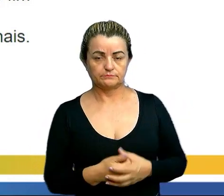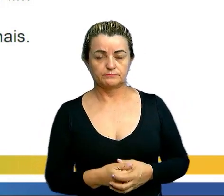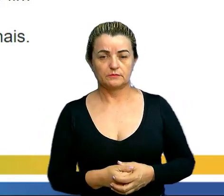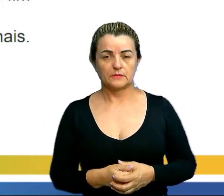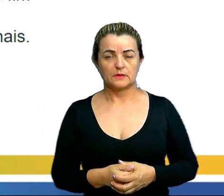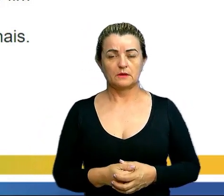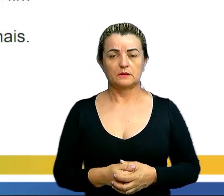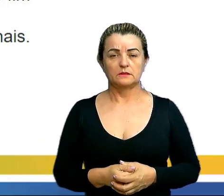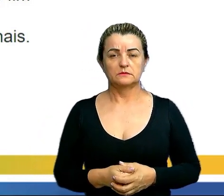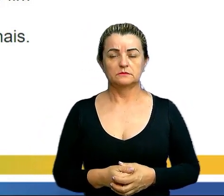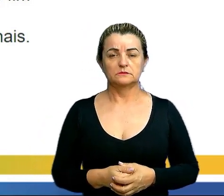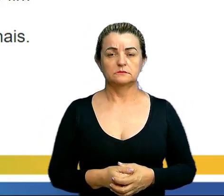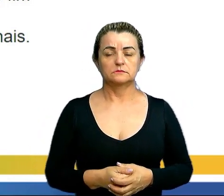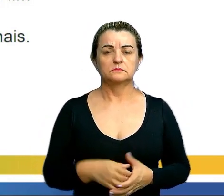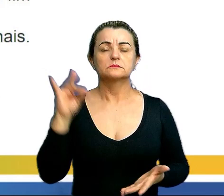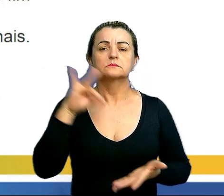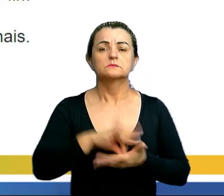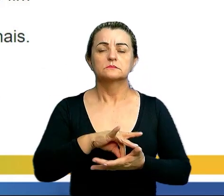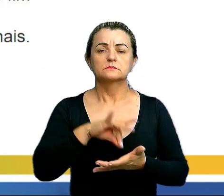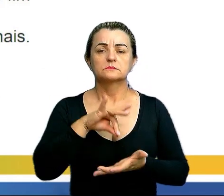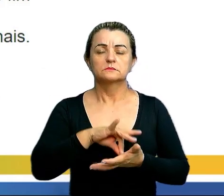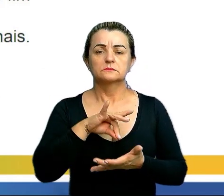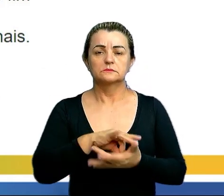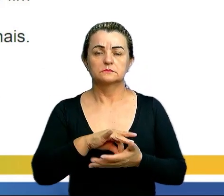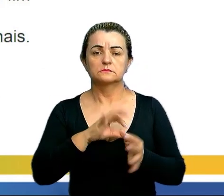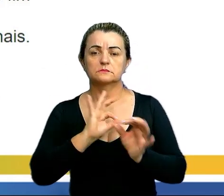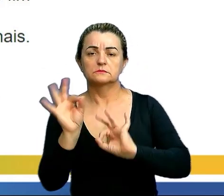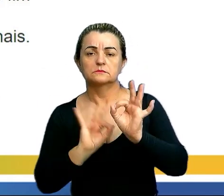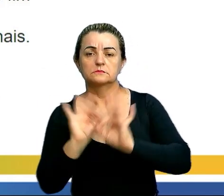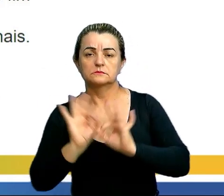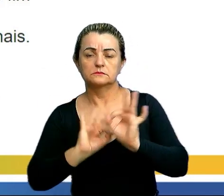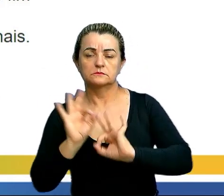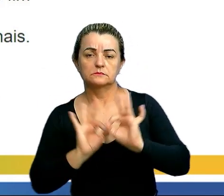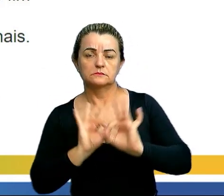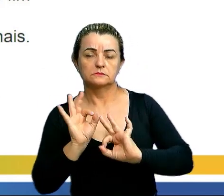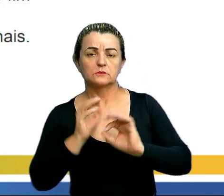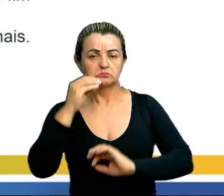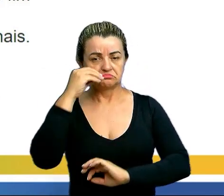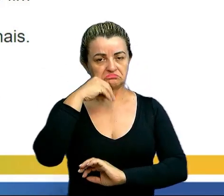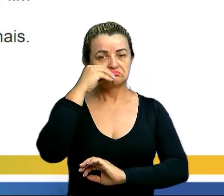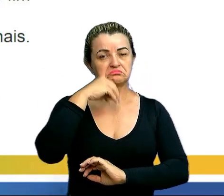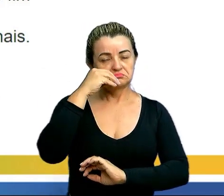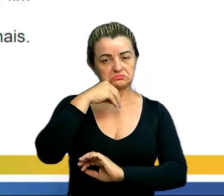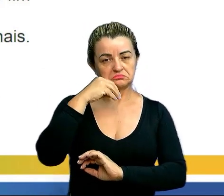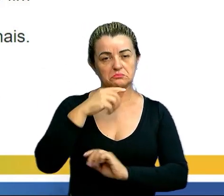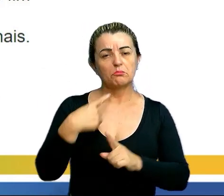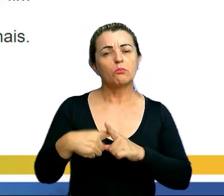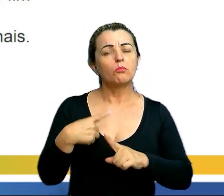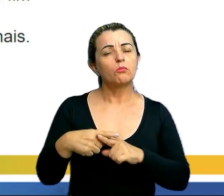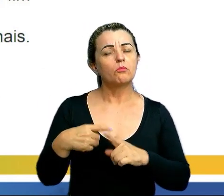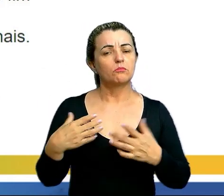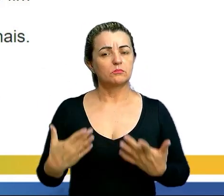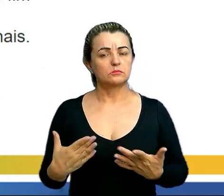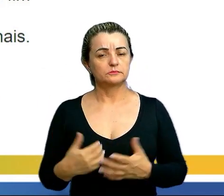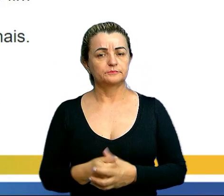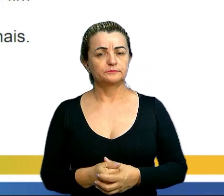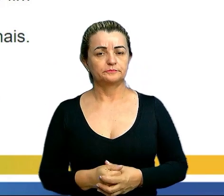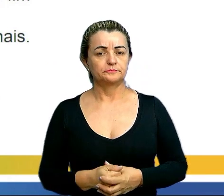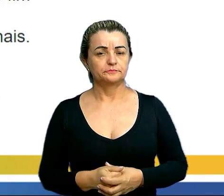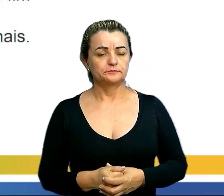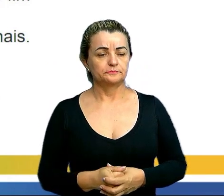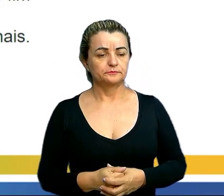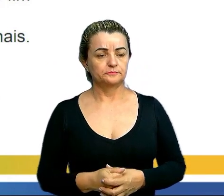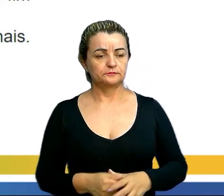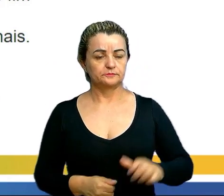questão, a legitimidade dessa organização enfraqueceu-se por... Beleza, então aqui